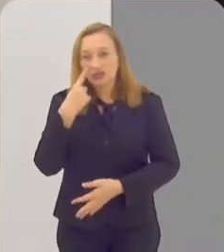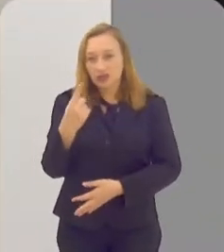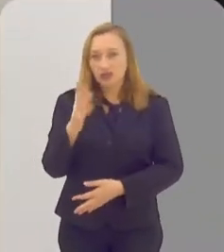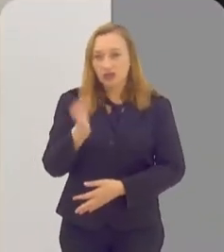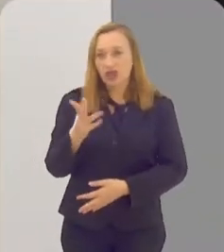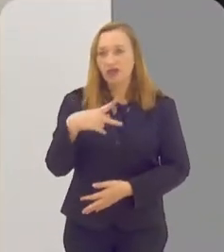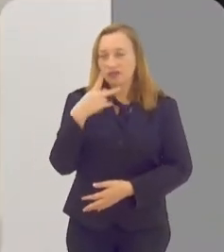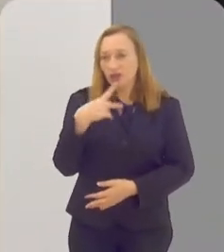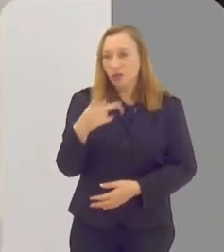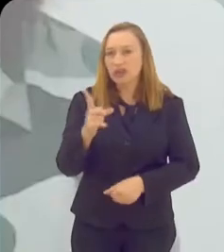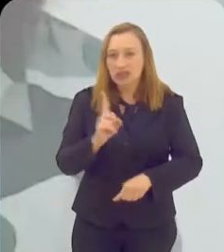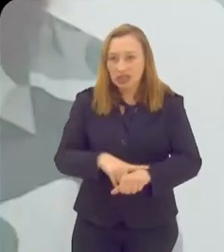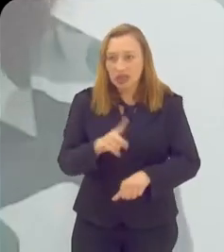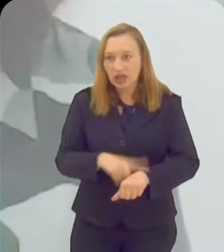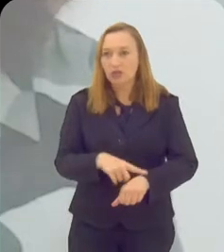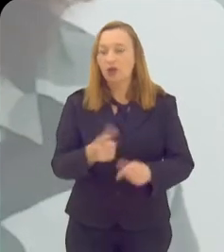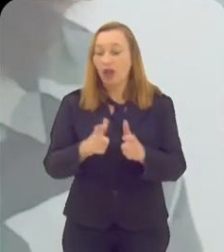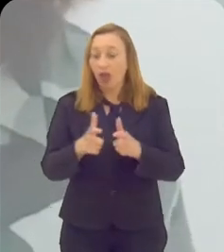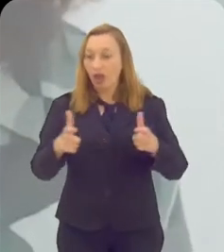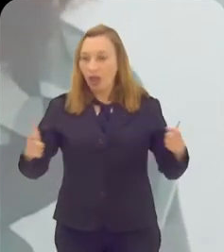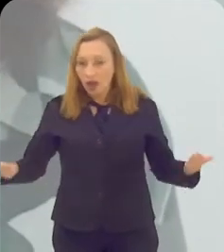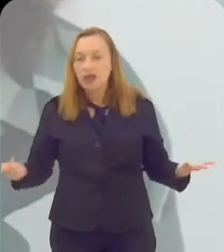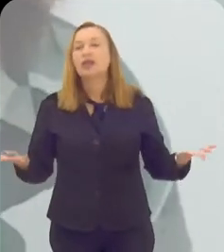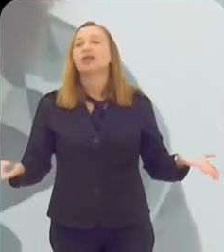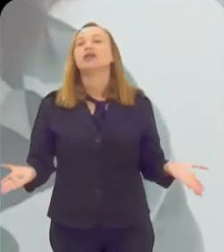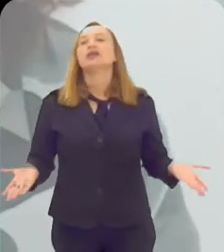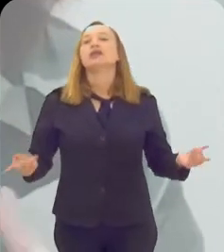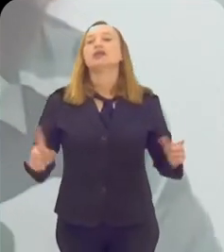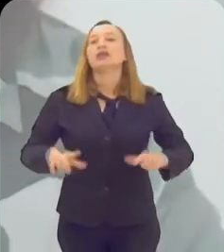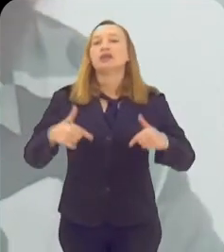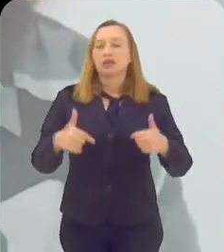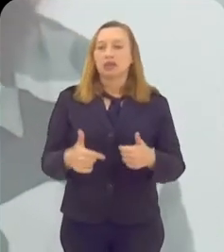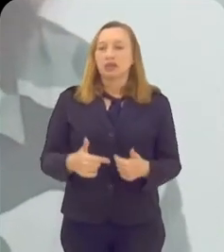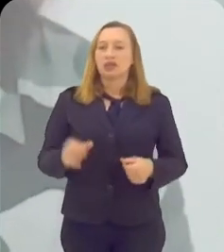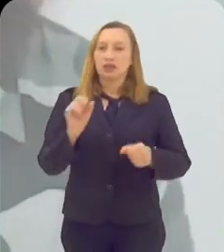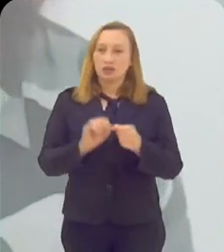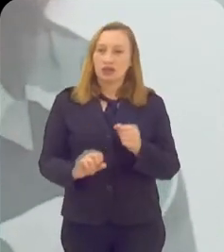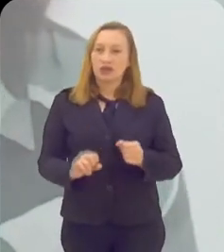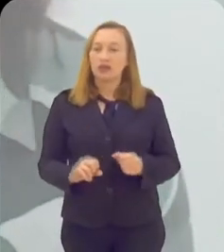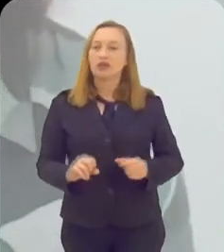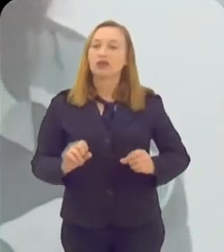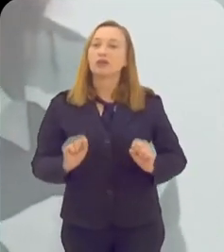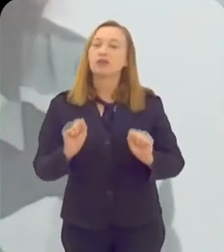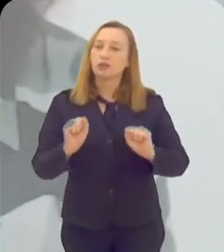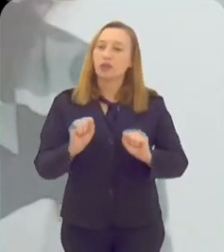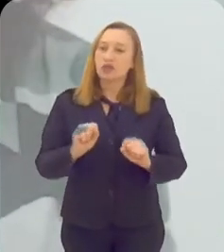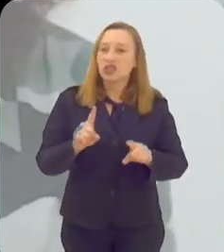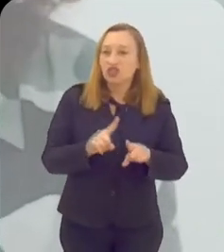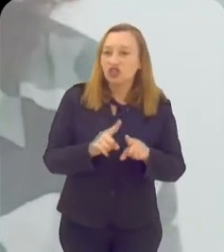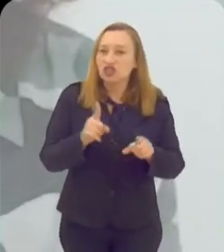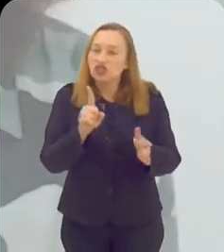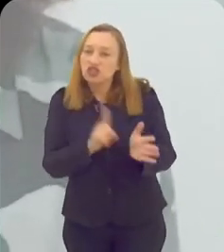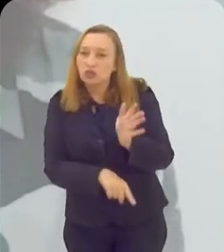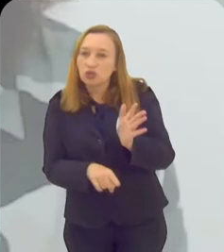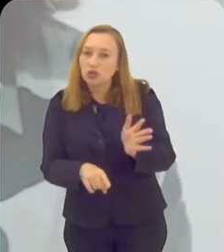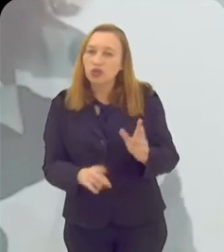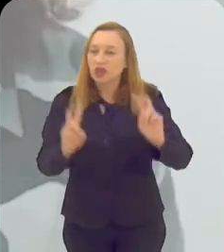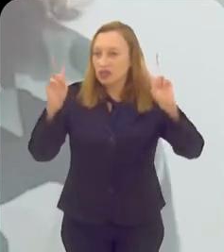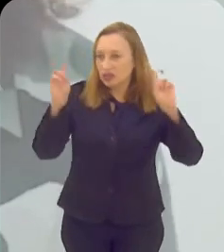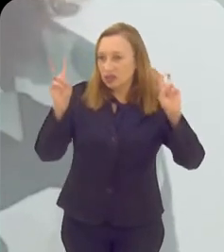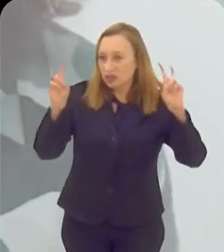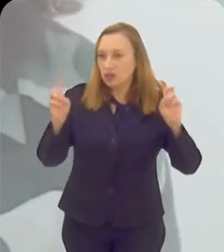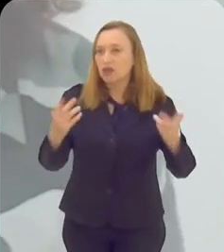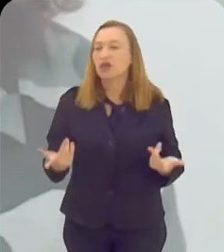falou dessa data aqui, desse tempo, como um tempo muito longo, né? E das ações que precisam ser feitas para que a gente possa encurtar essa